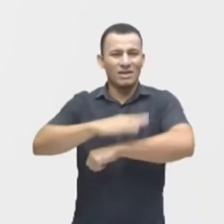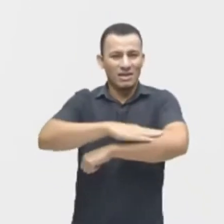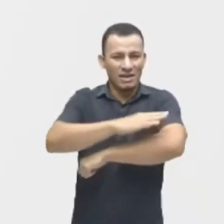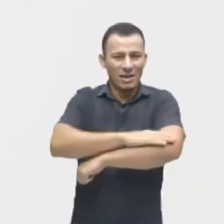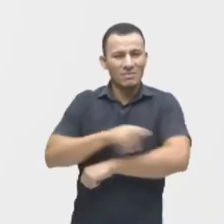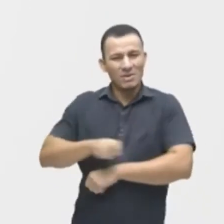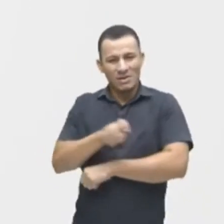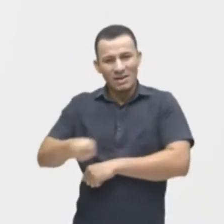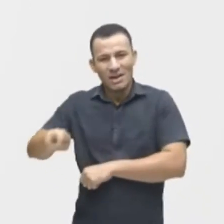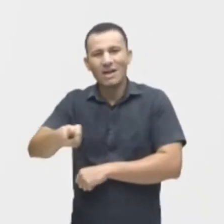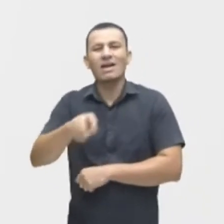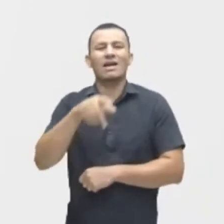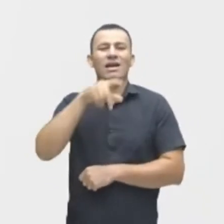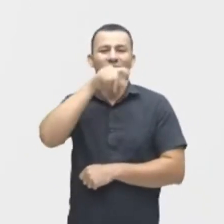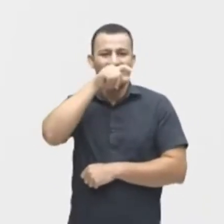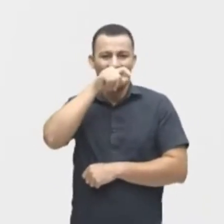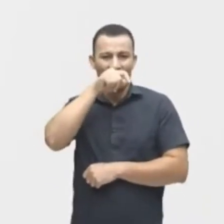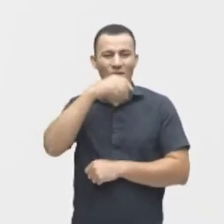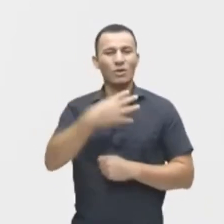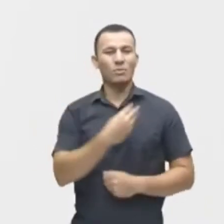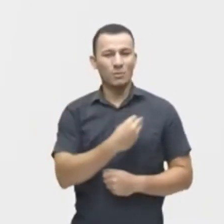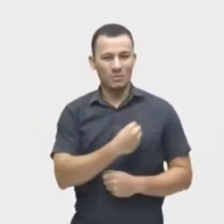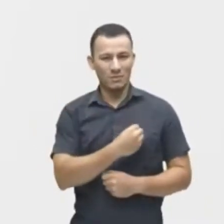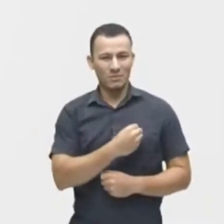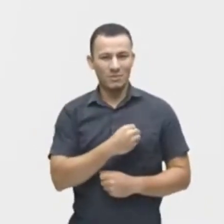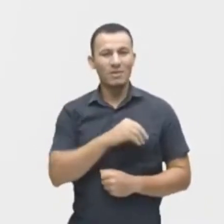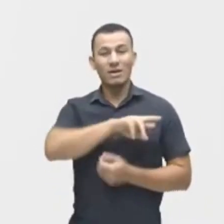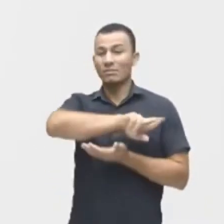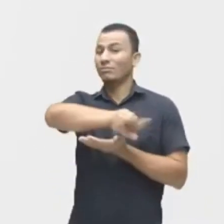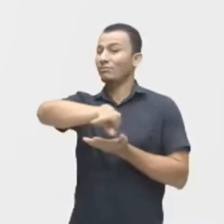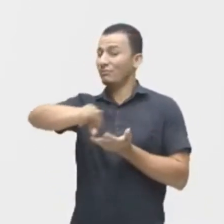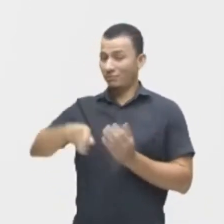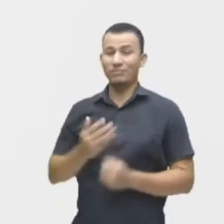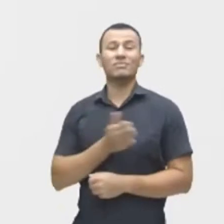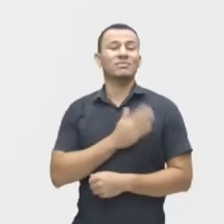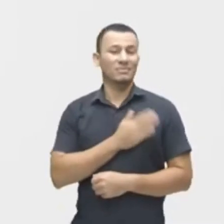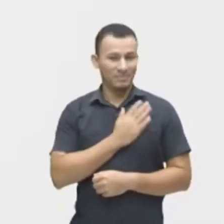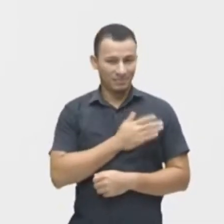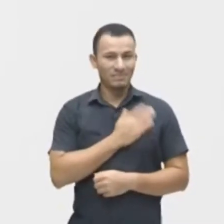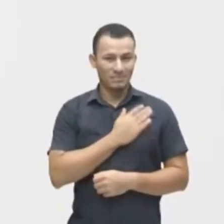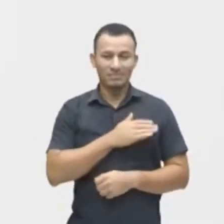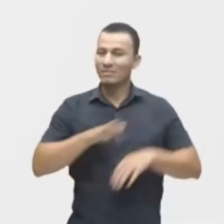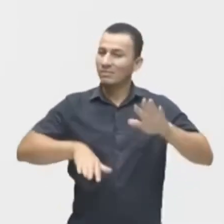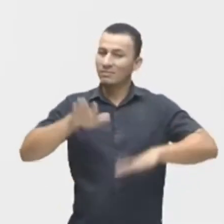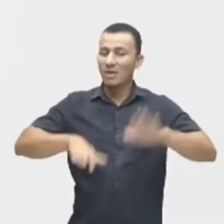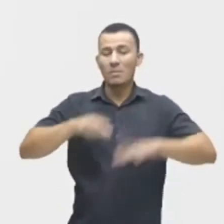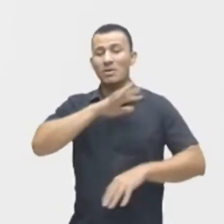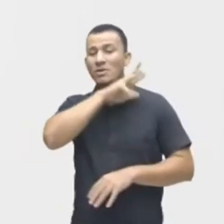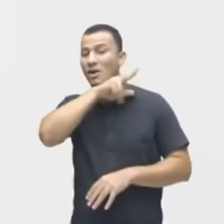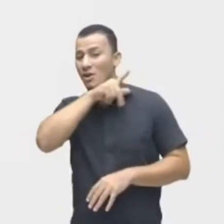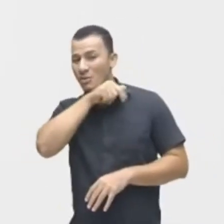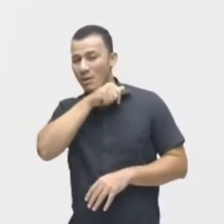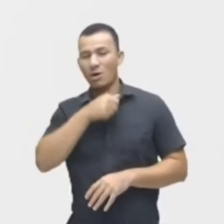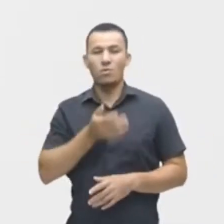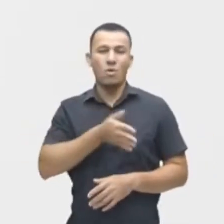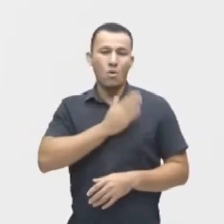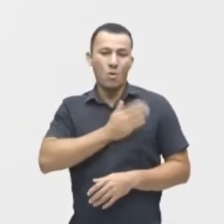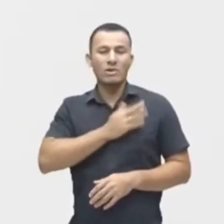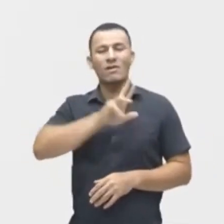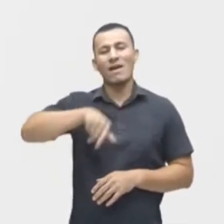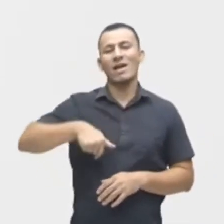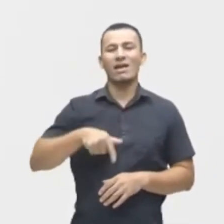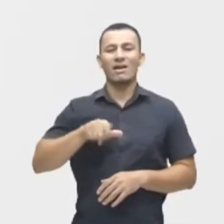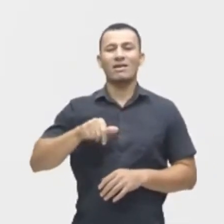répteis, aves e mamíferos. Olha como eles são diferentes. Dependendo da classe de animal, esse coração é diferente. O